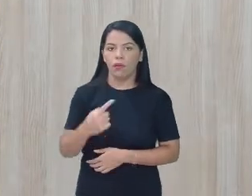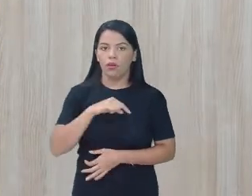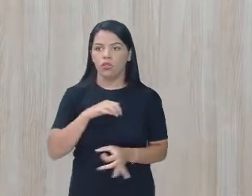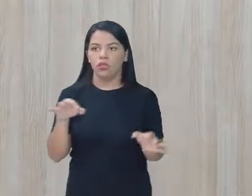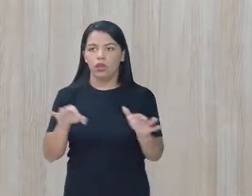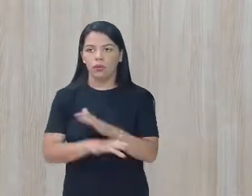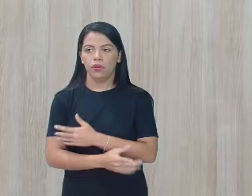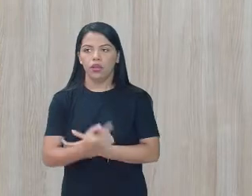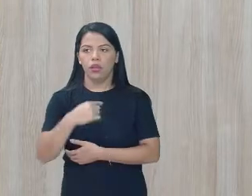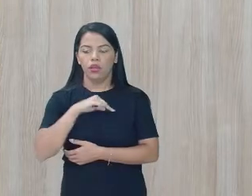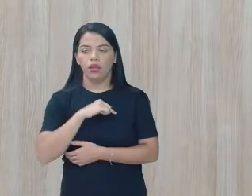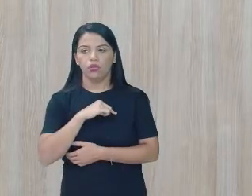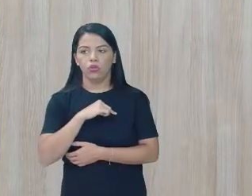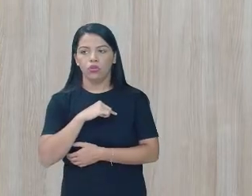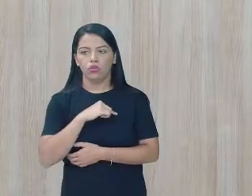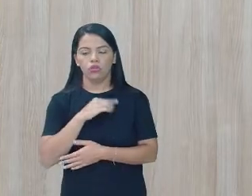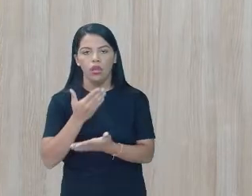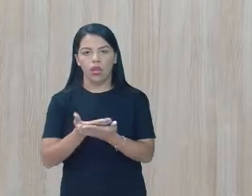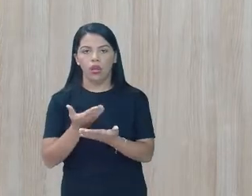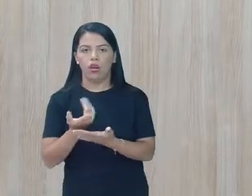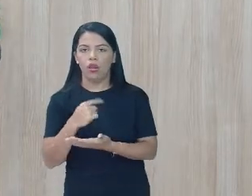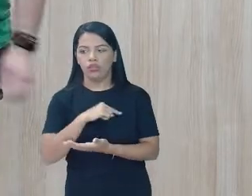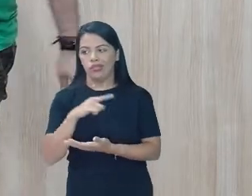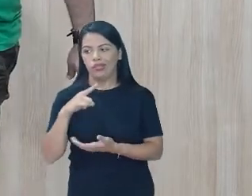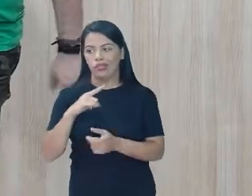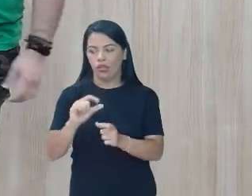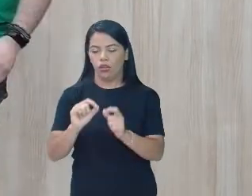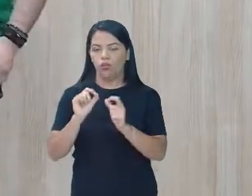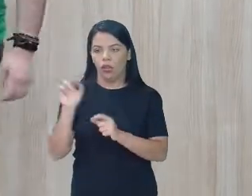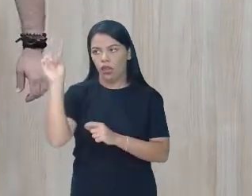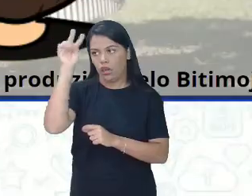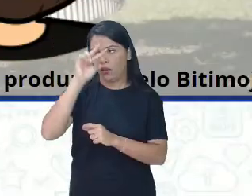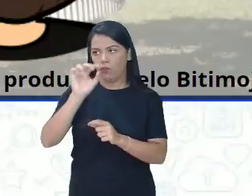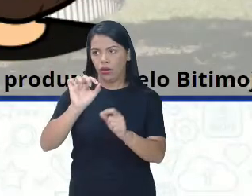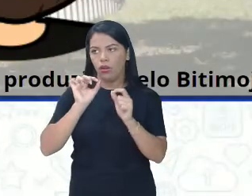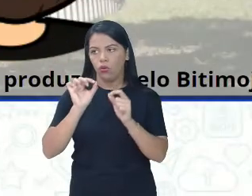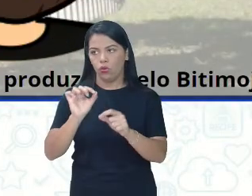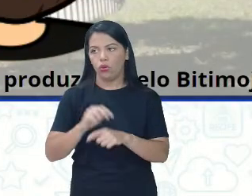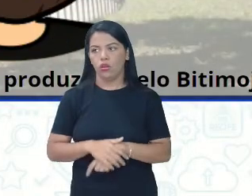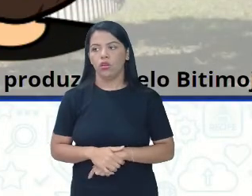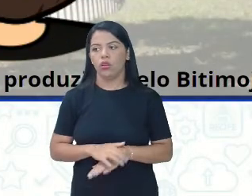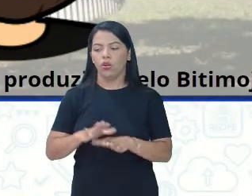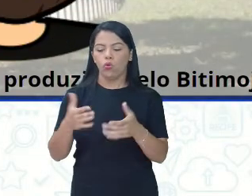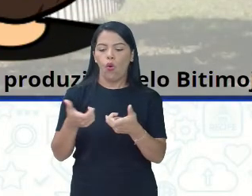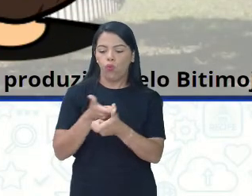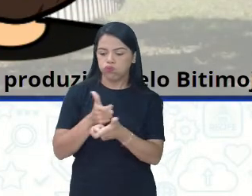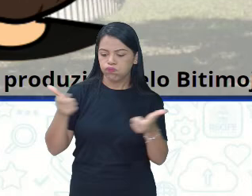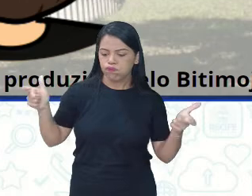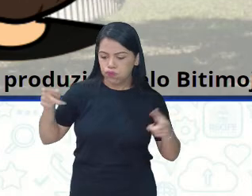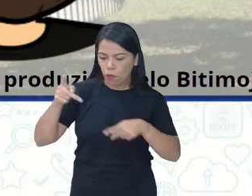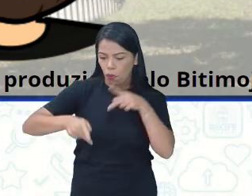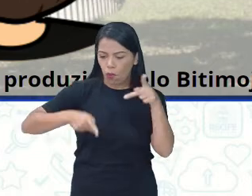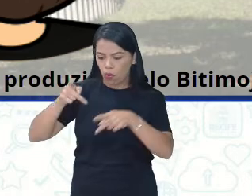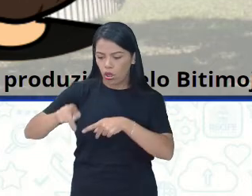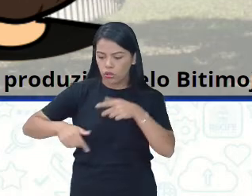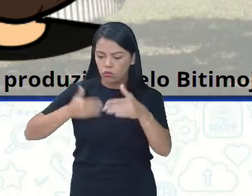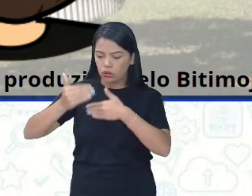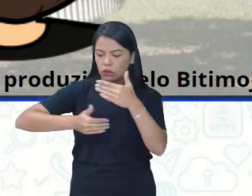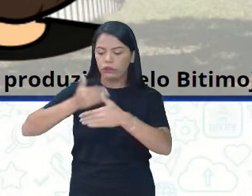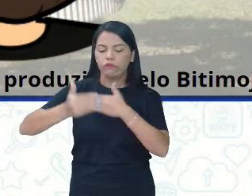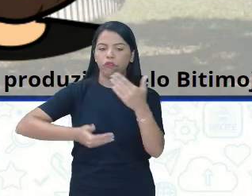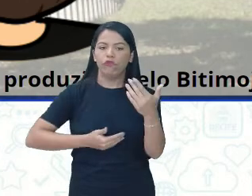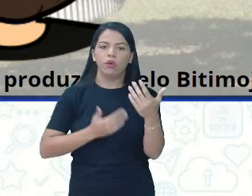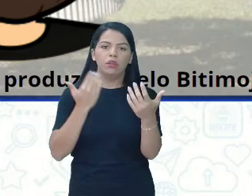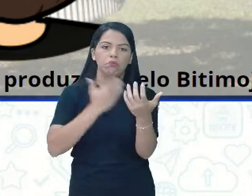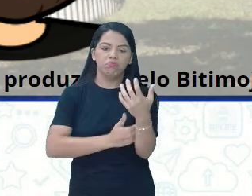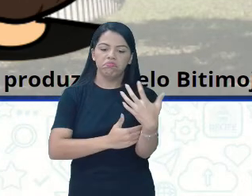encerrando a nossa aula, né, a gente tem que lembrar, né, que com o crescimento urbano e desmatamento, né, as